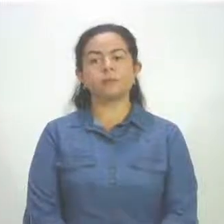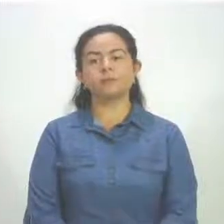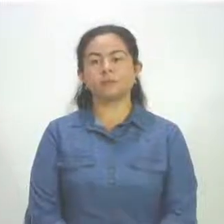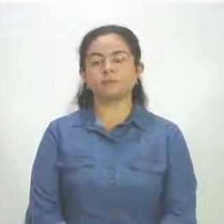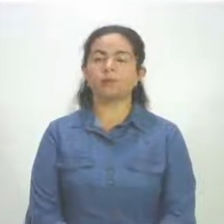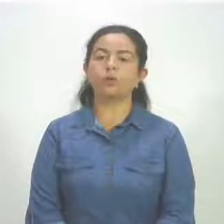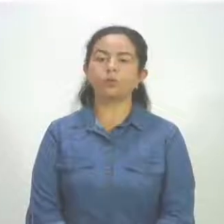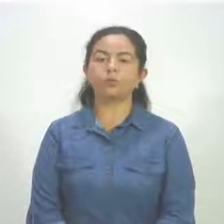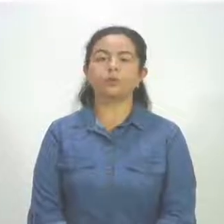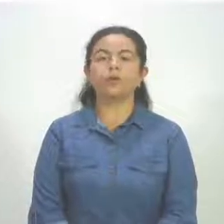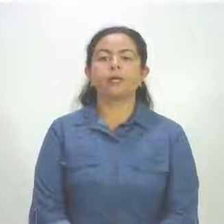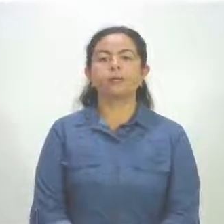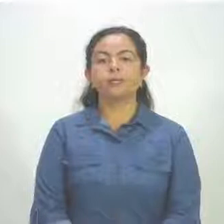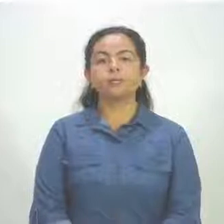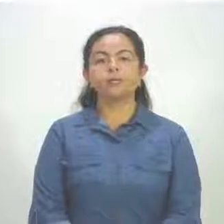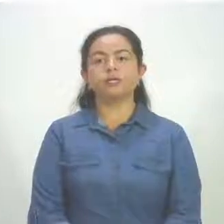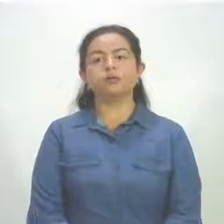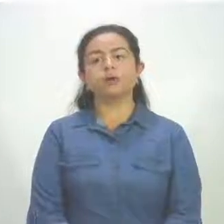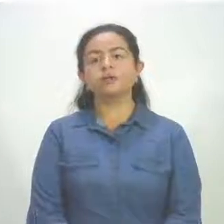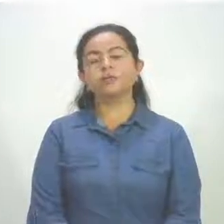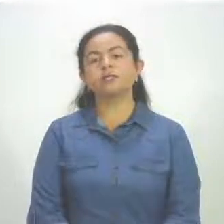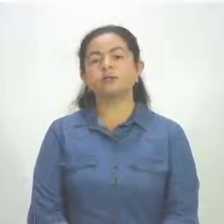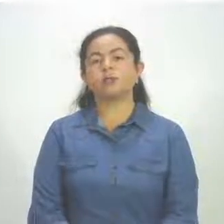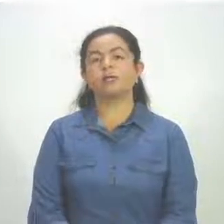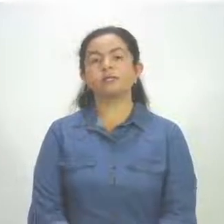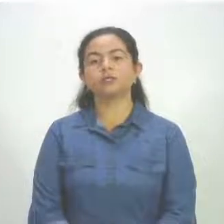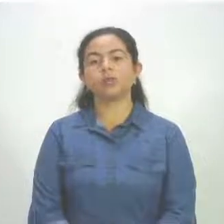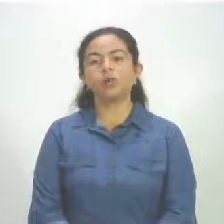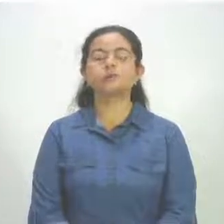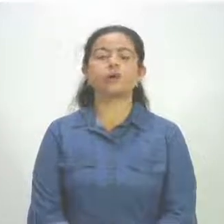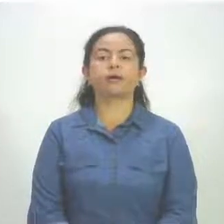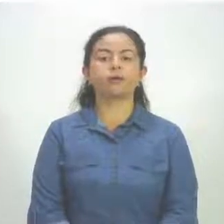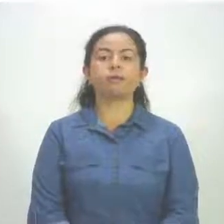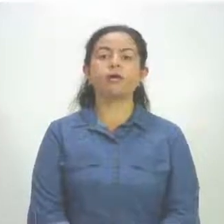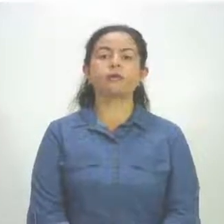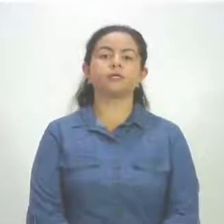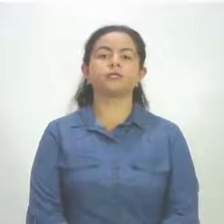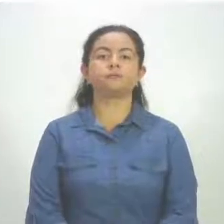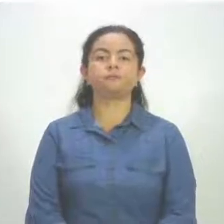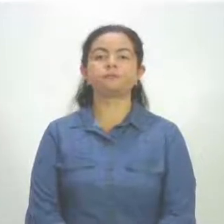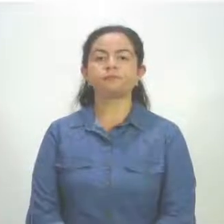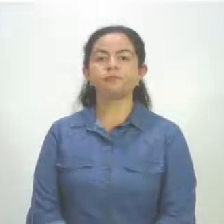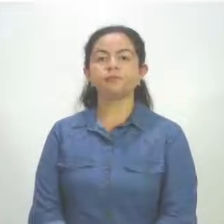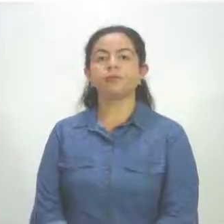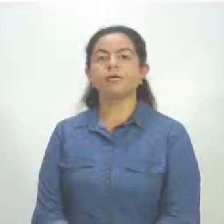mais aproximação ao gosto. Lembrando que todas as disciplinas do curso eram importantes.